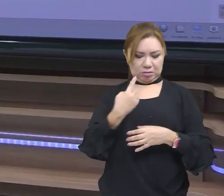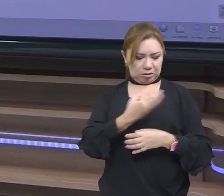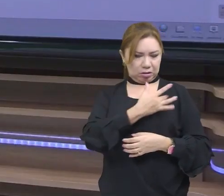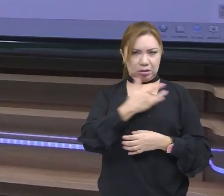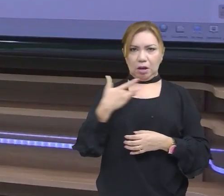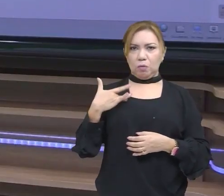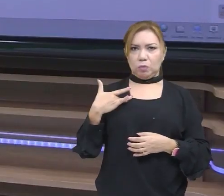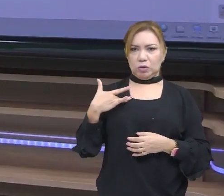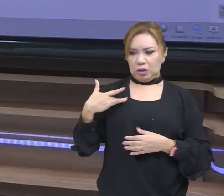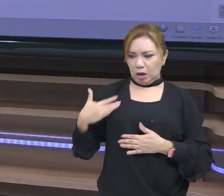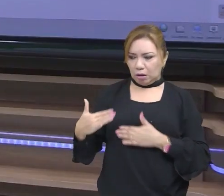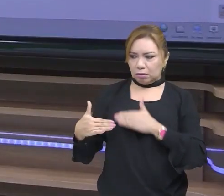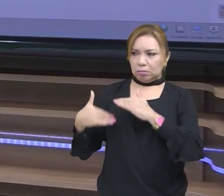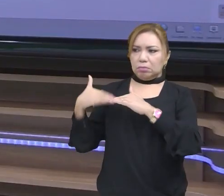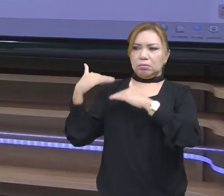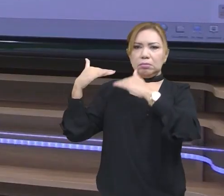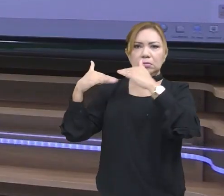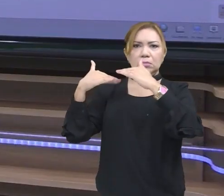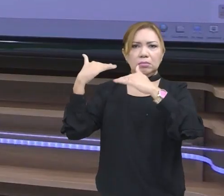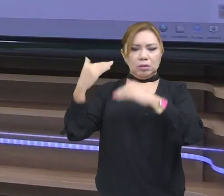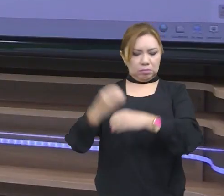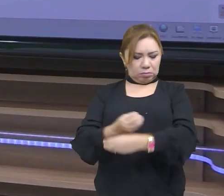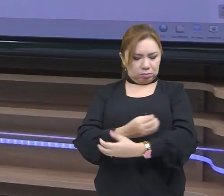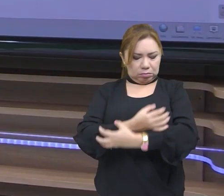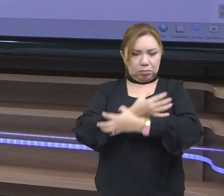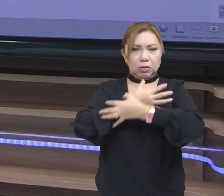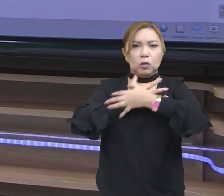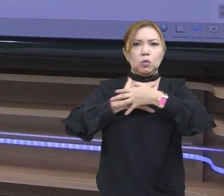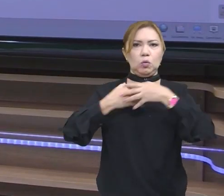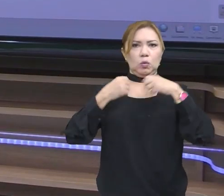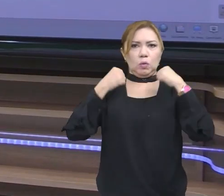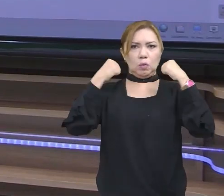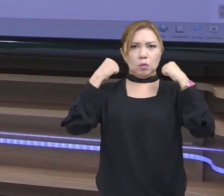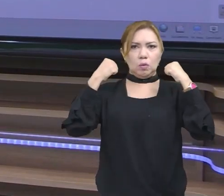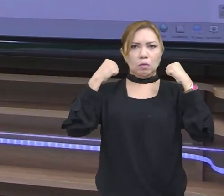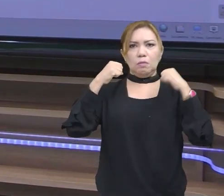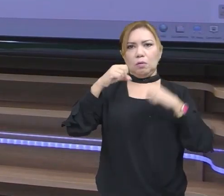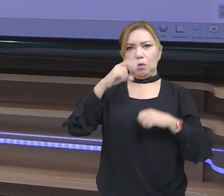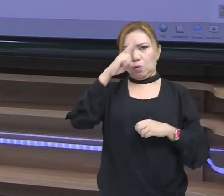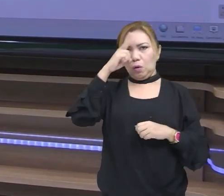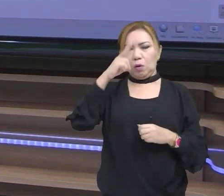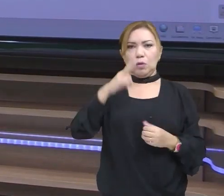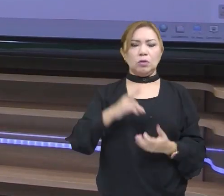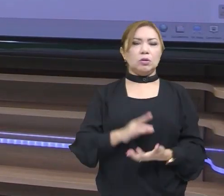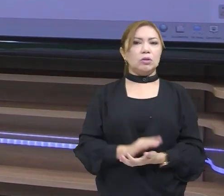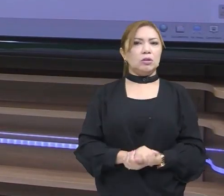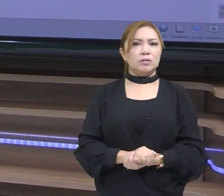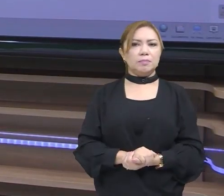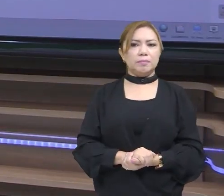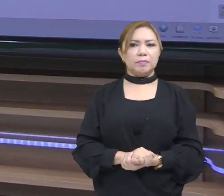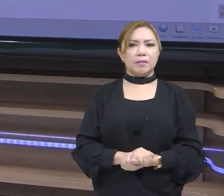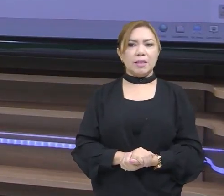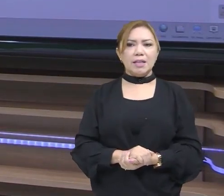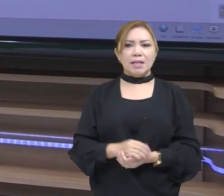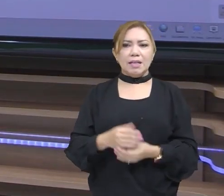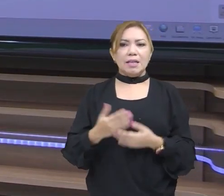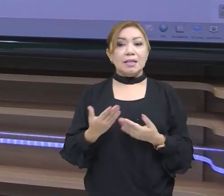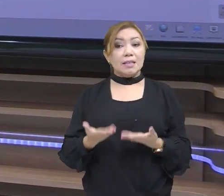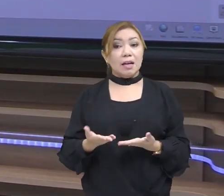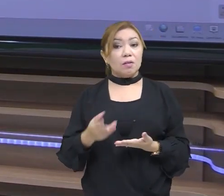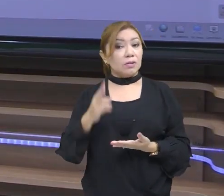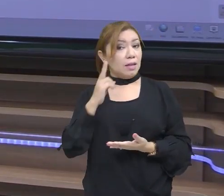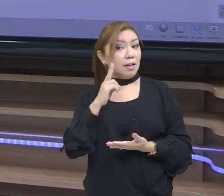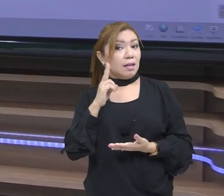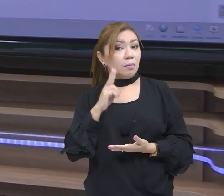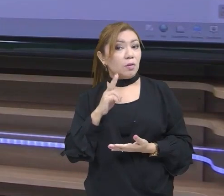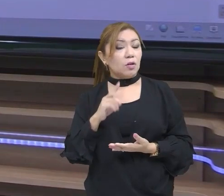né? Elas fornecem muitas vitaminas diferentes para o nosso desenvolvimento. E vocês lembram que nós falamos também no sistema circulatório